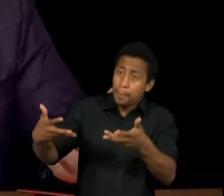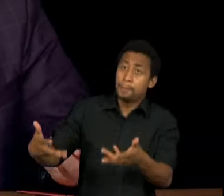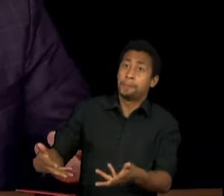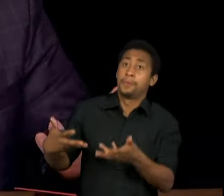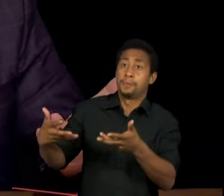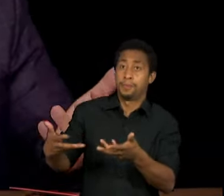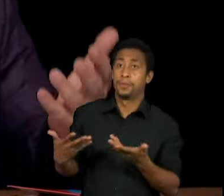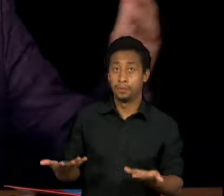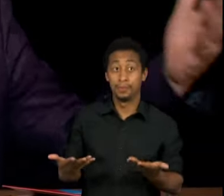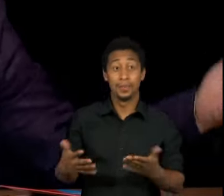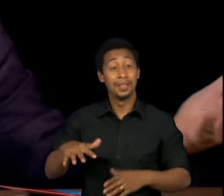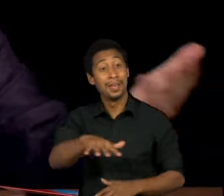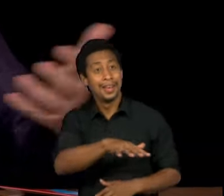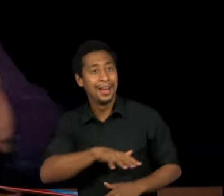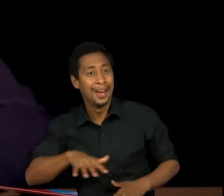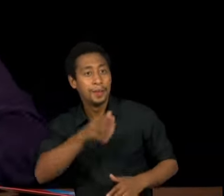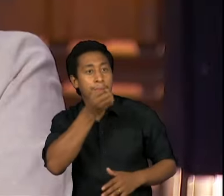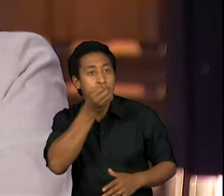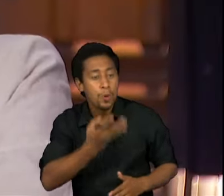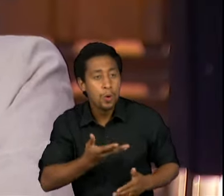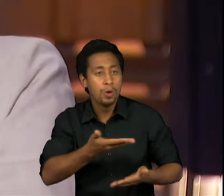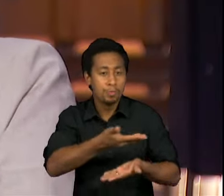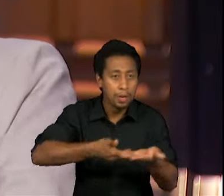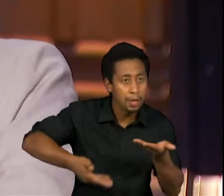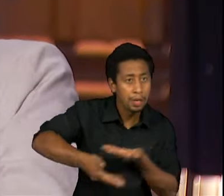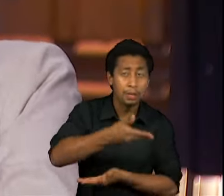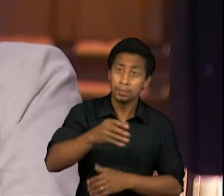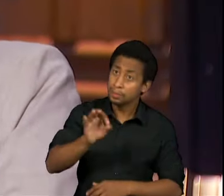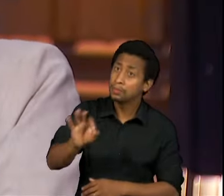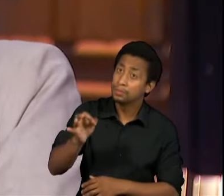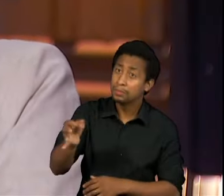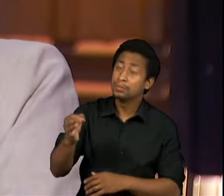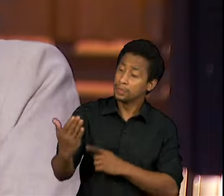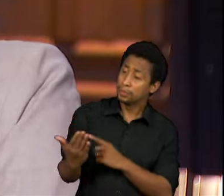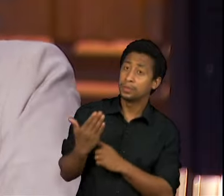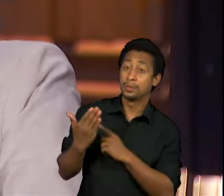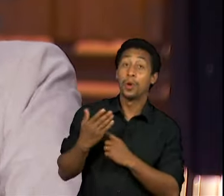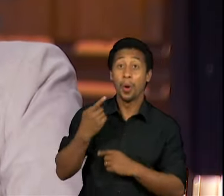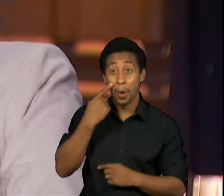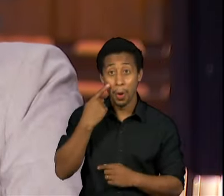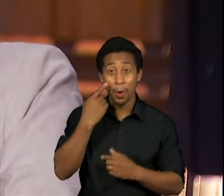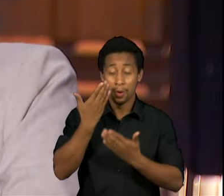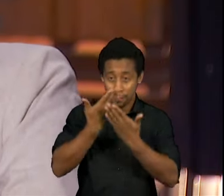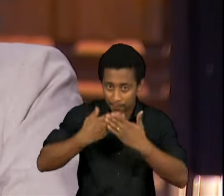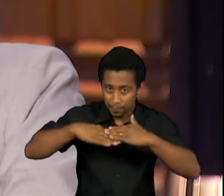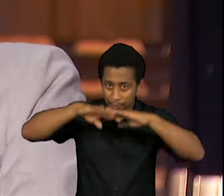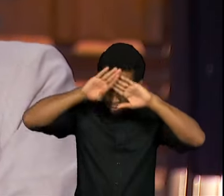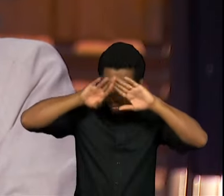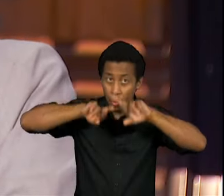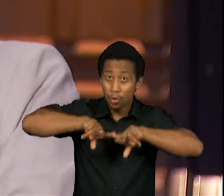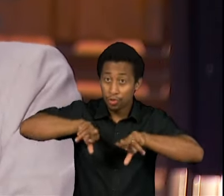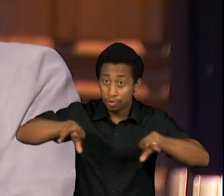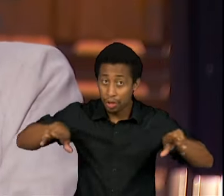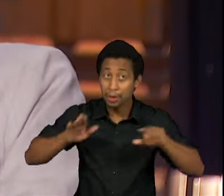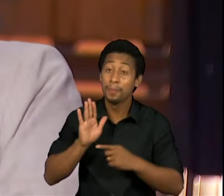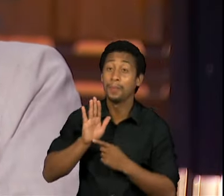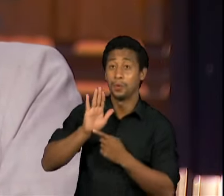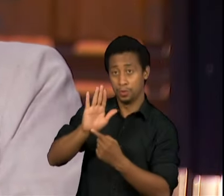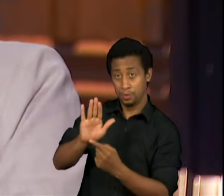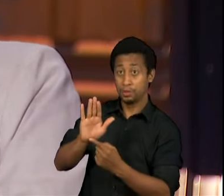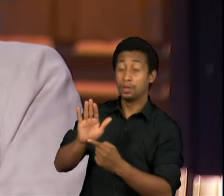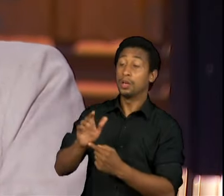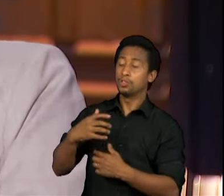mas largos até não é de ampliar a criar de fortalecimento como uma babá Larissa falou Rodney William é o Candomblé devolve presente a